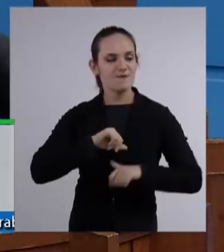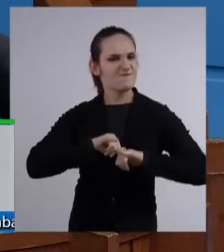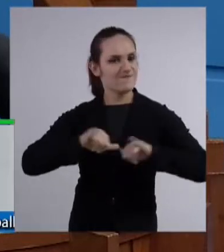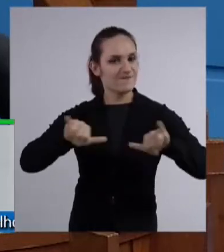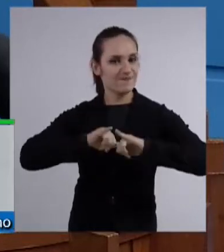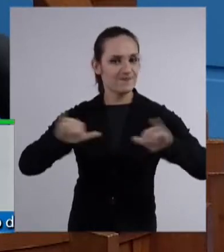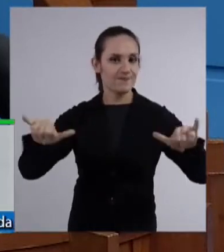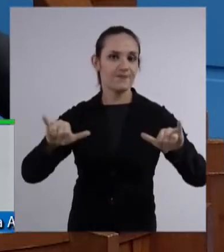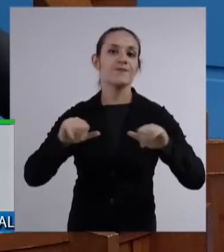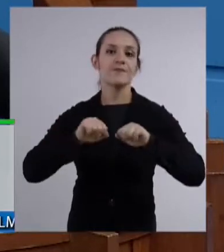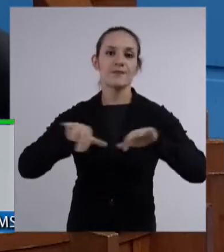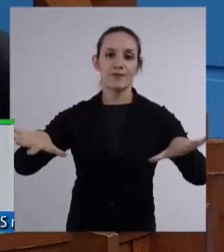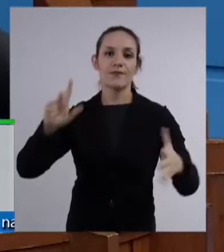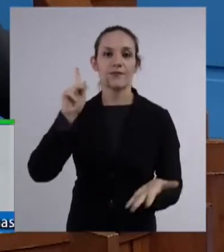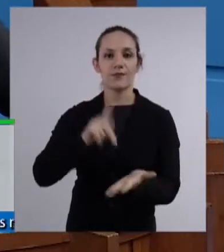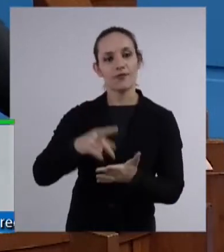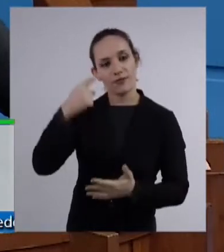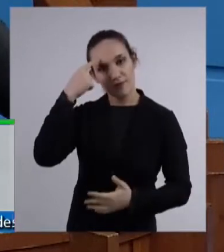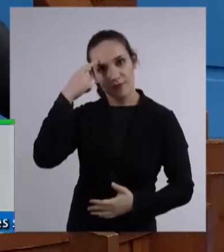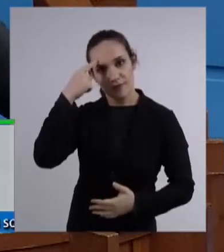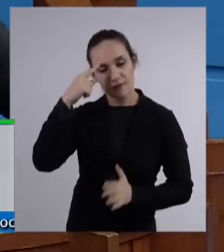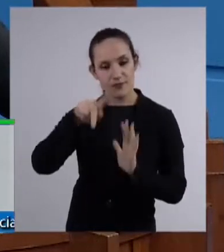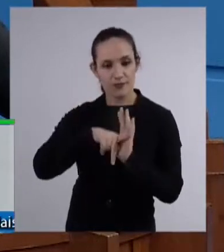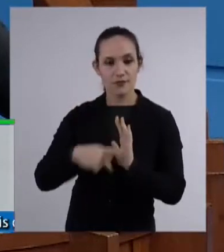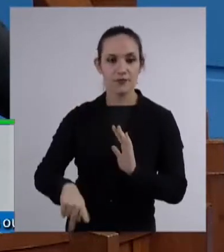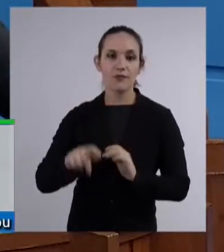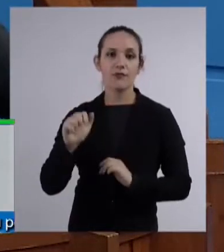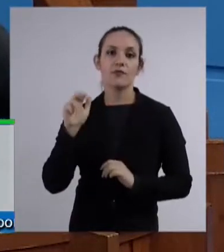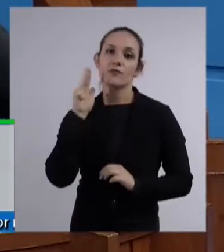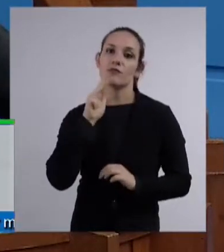ideia. A ideia é